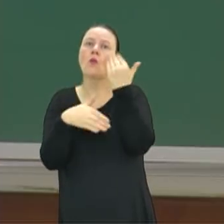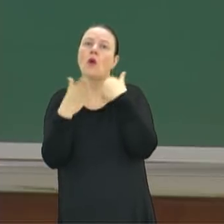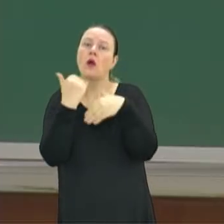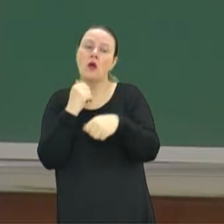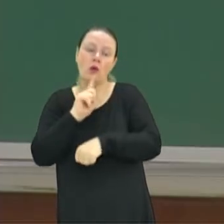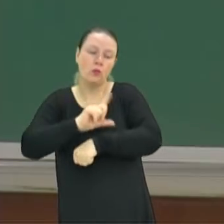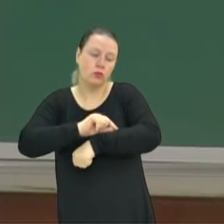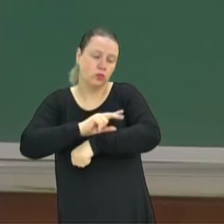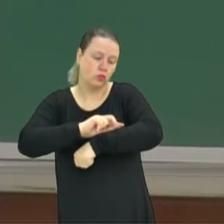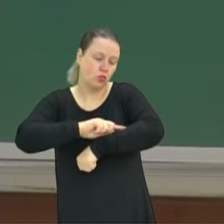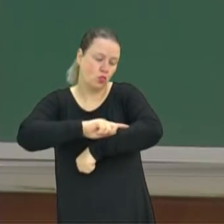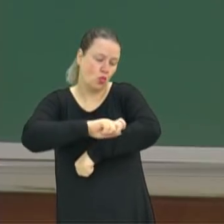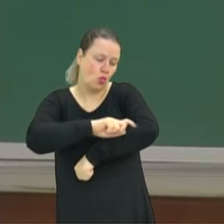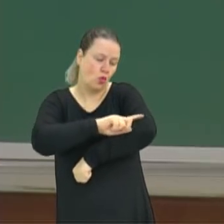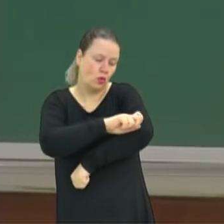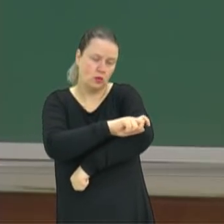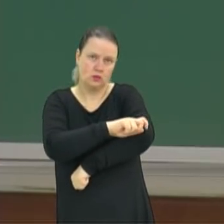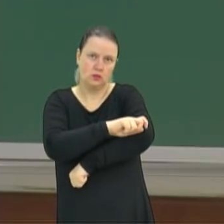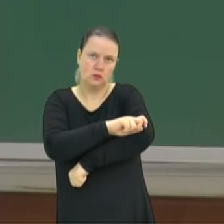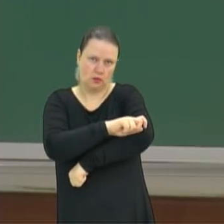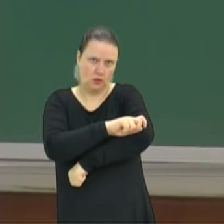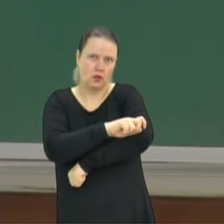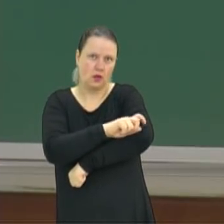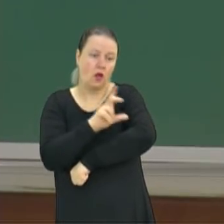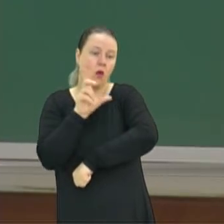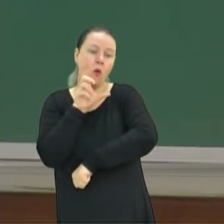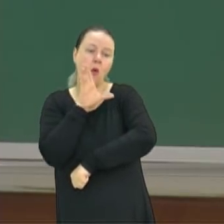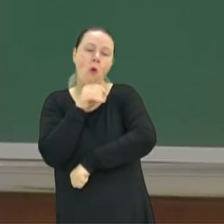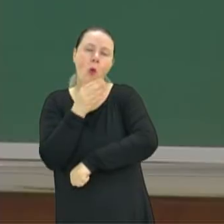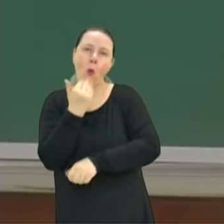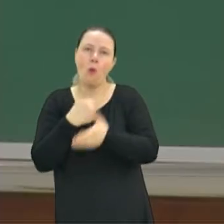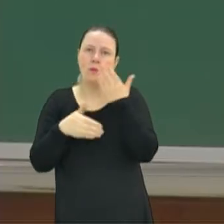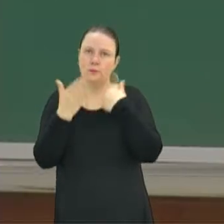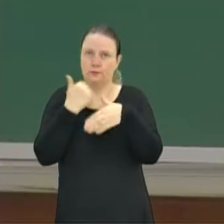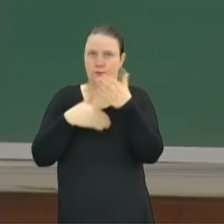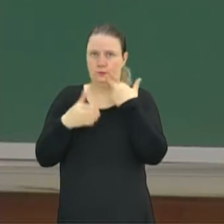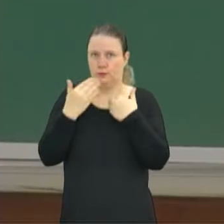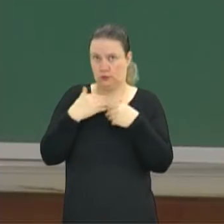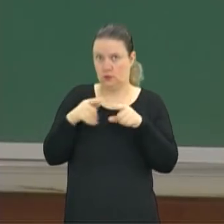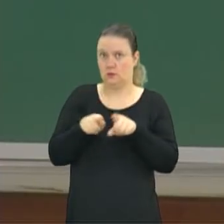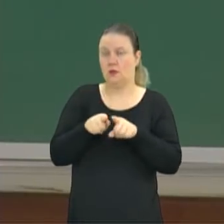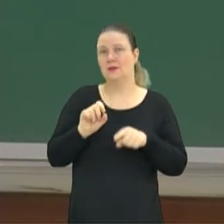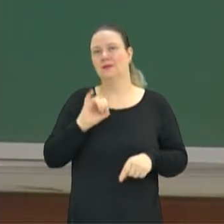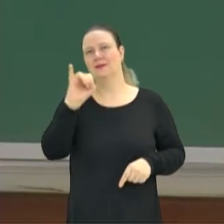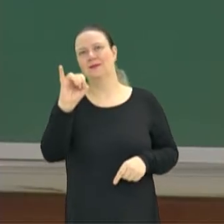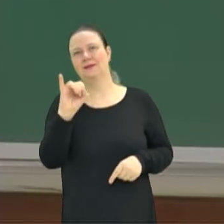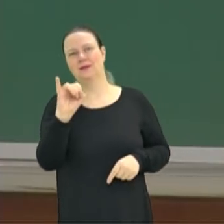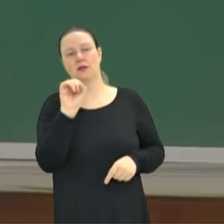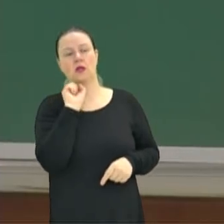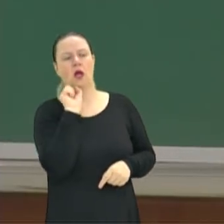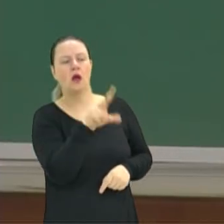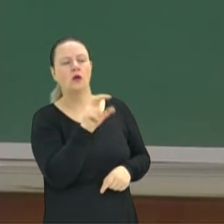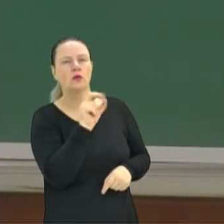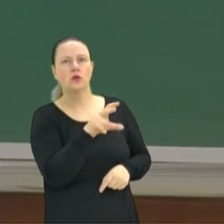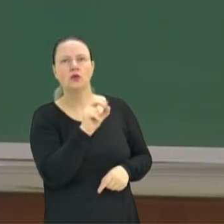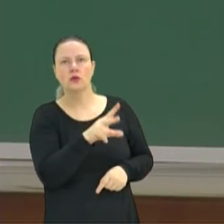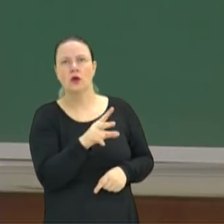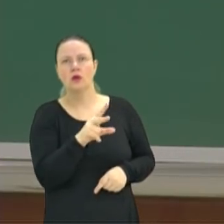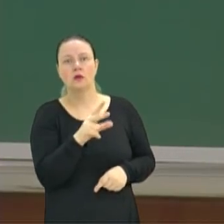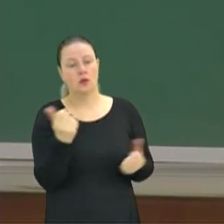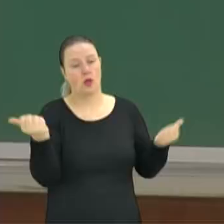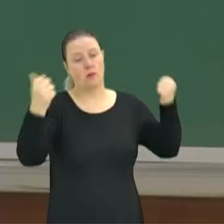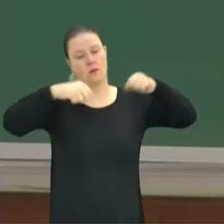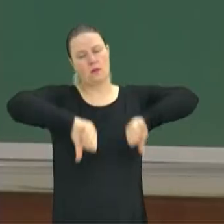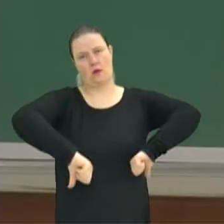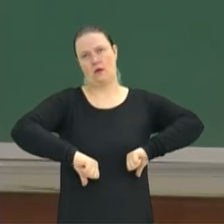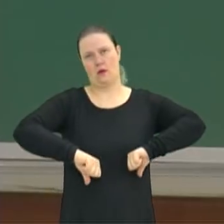gente acabar afetando os BEM-TVs lá com os agrotóxicos da notícia, por exemplo, vai aumentar a quantidade de lagarta, está causando um desequilíbrio ecológico, tá?